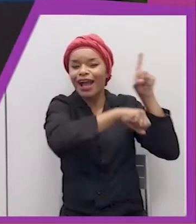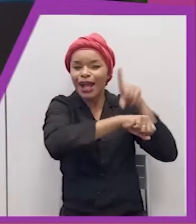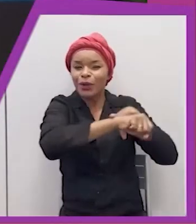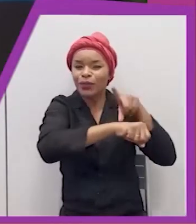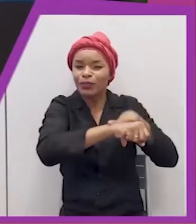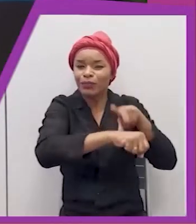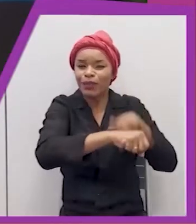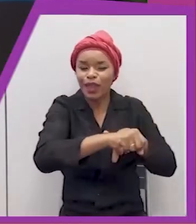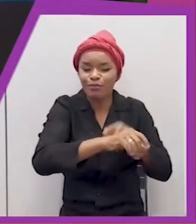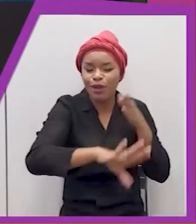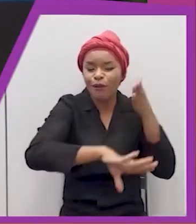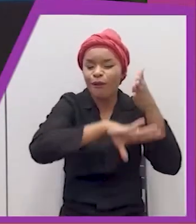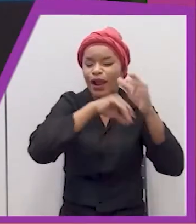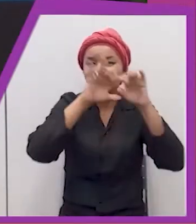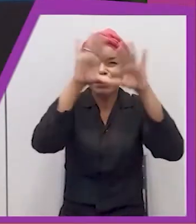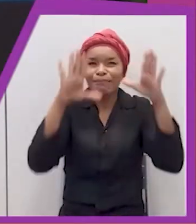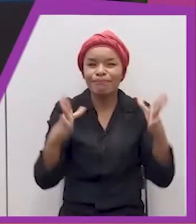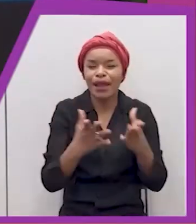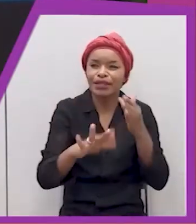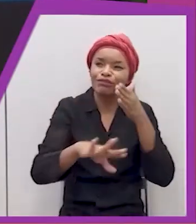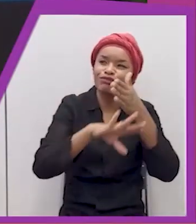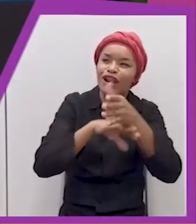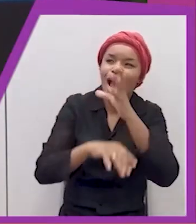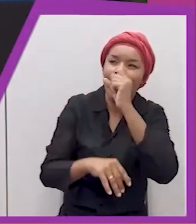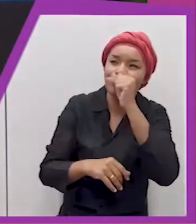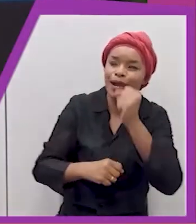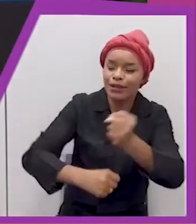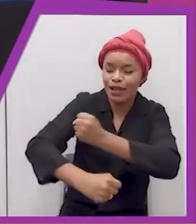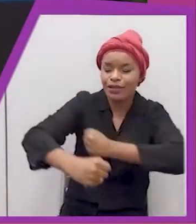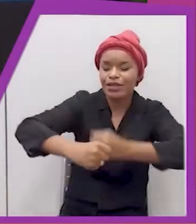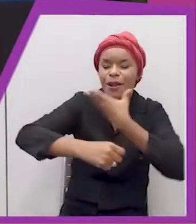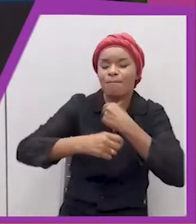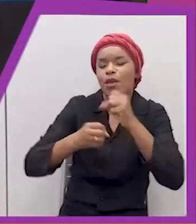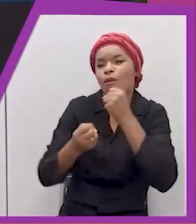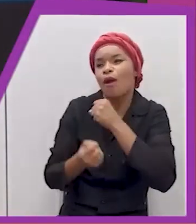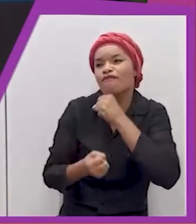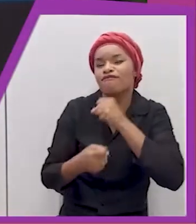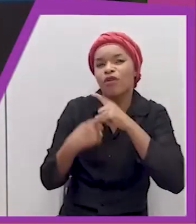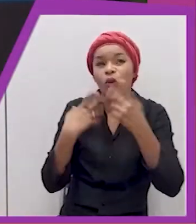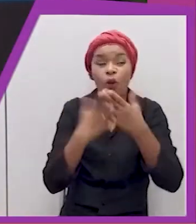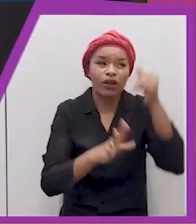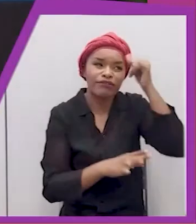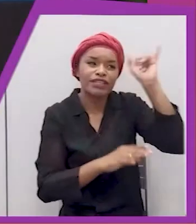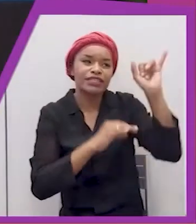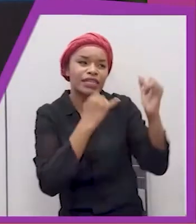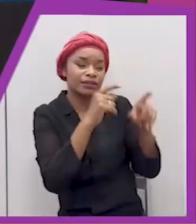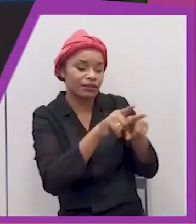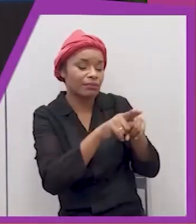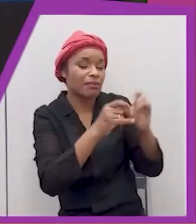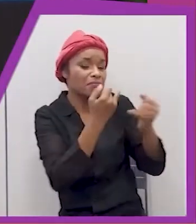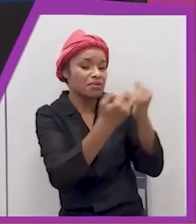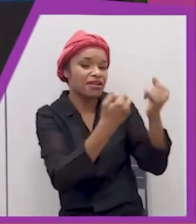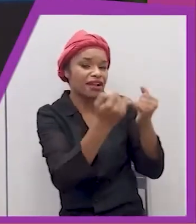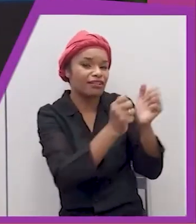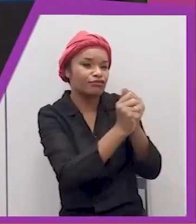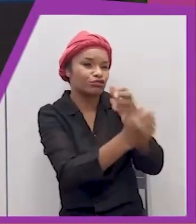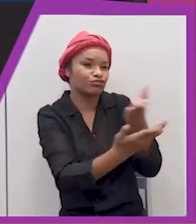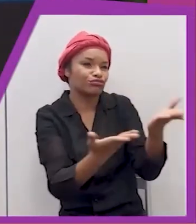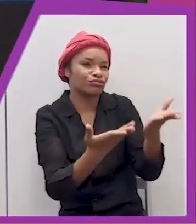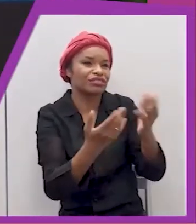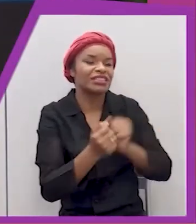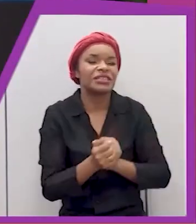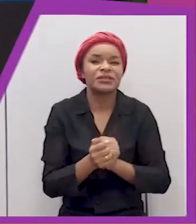que eu vivi quando criança e acho que é por isso que eu gosto tanto de falar com criança eu costumo dizer que